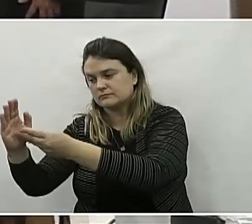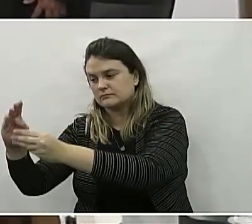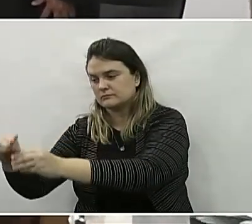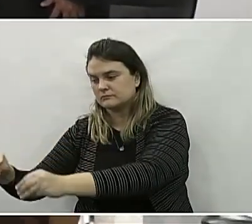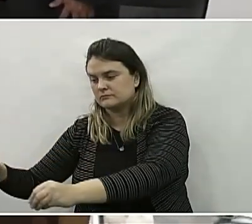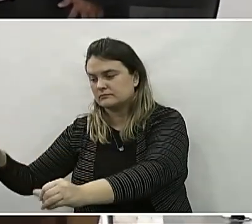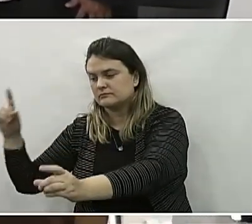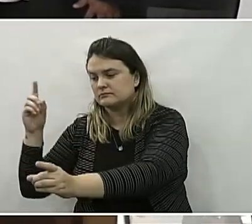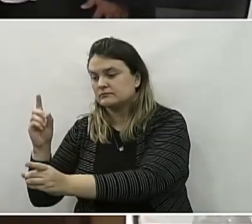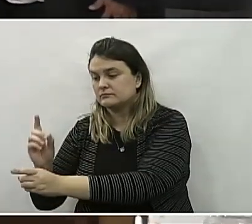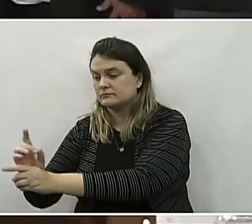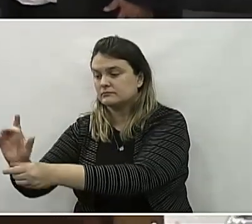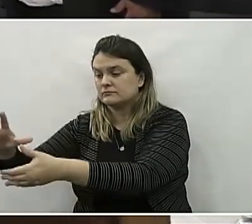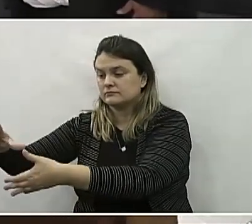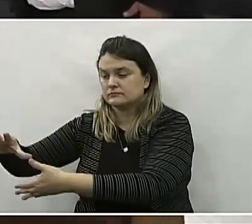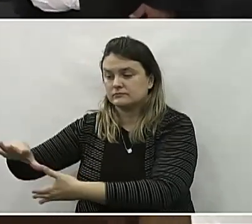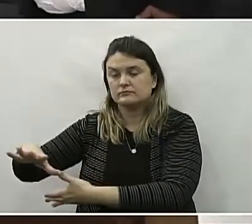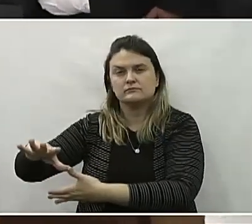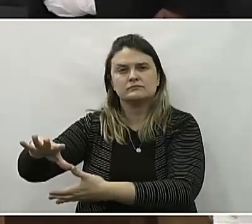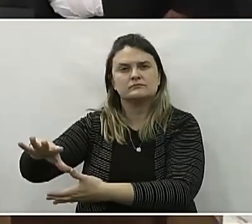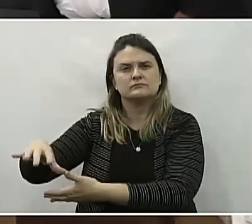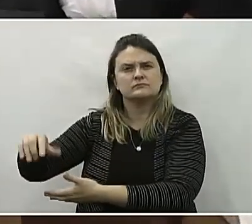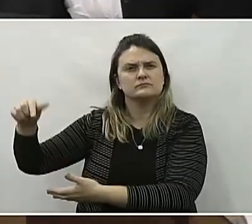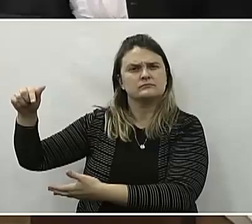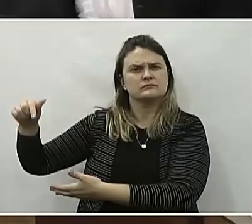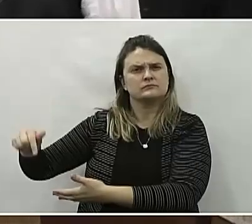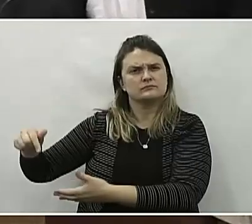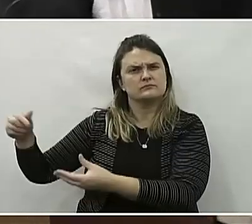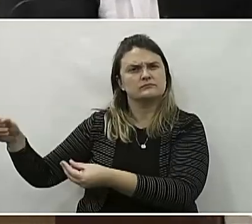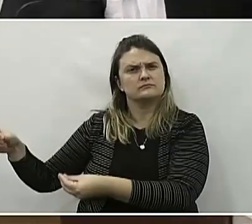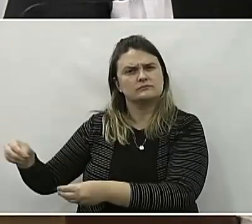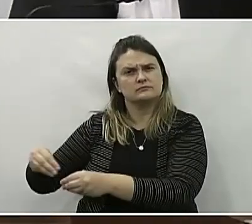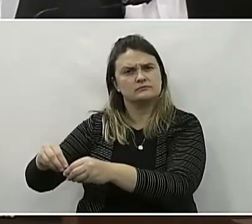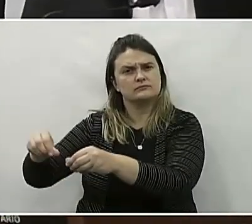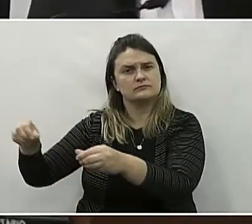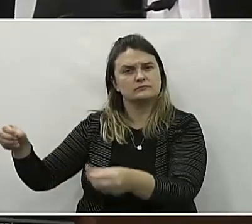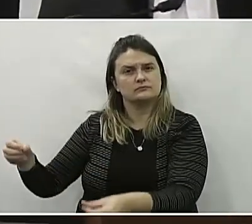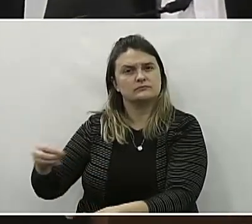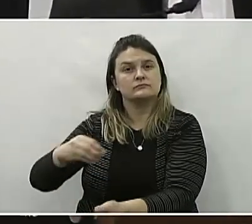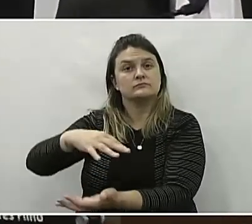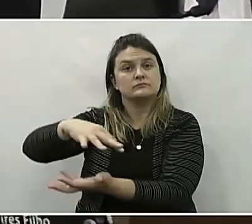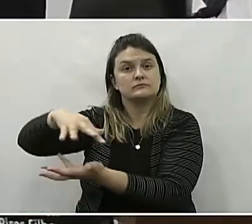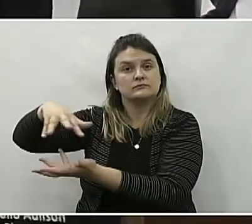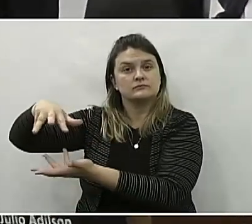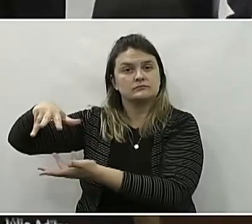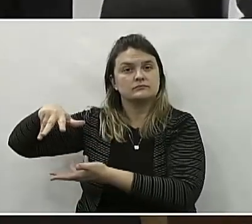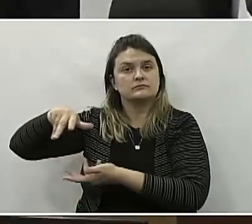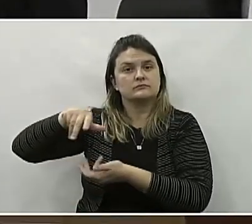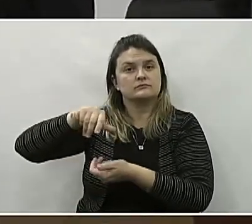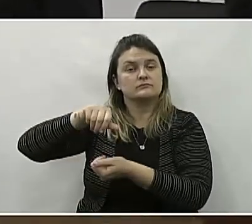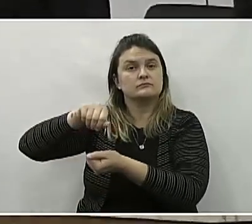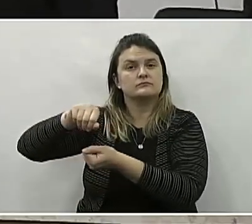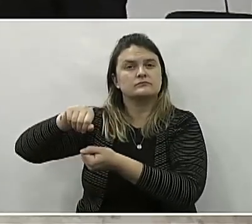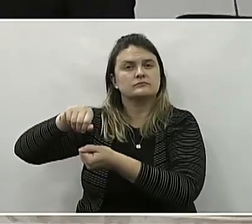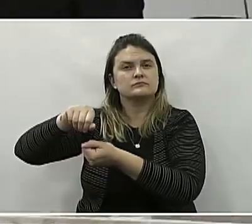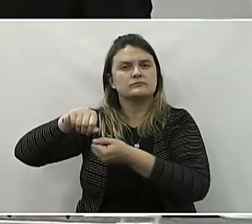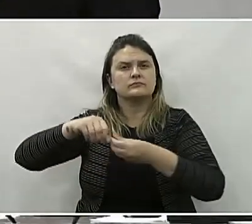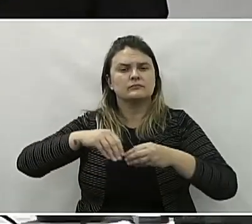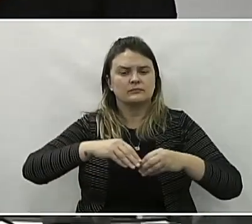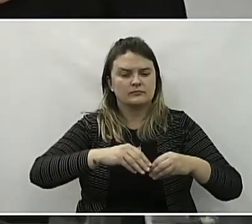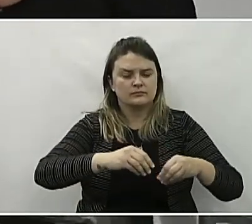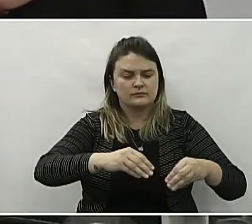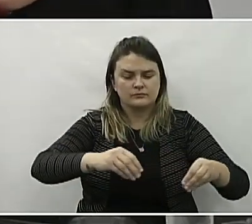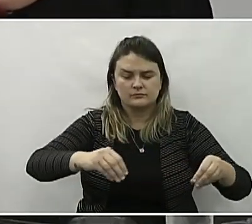profundo. Fulguras, ó Brasil, farão da América, iluminado ao sol do novo